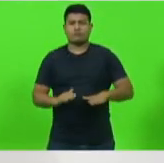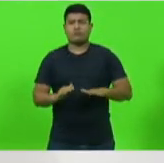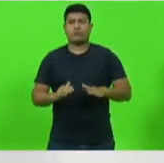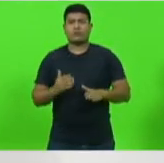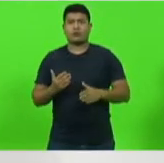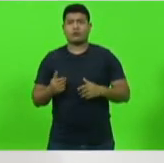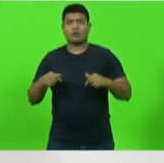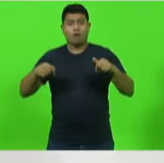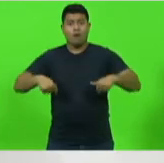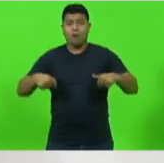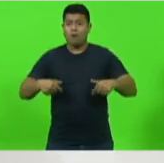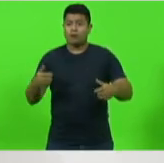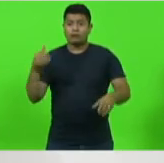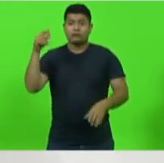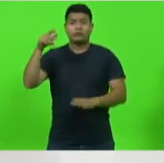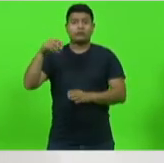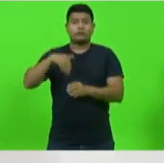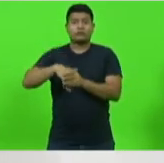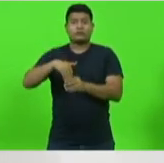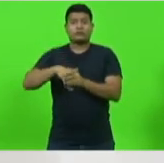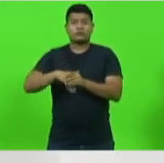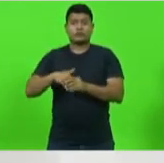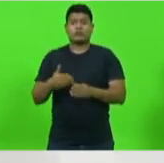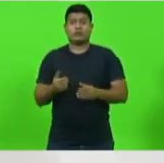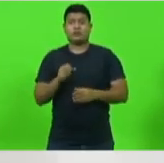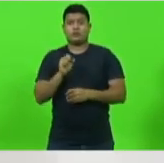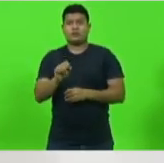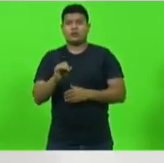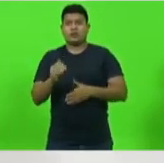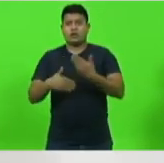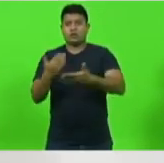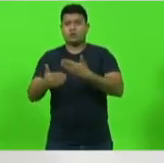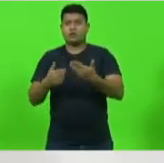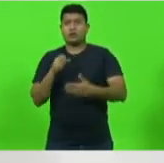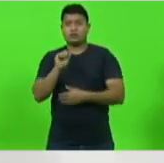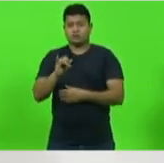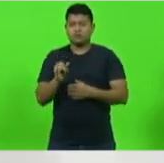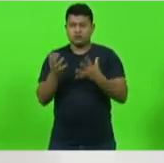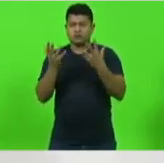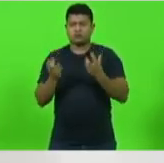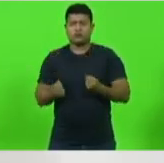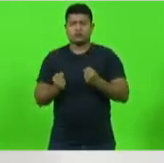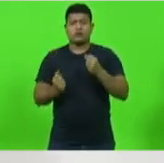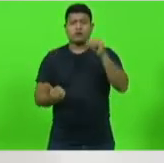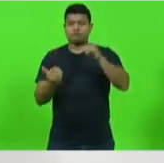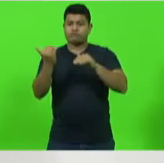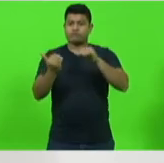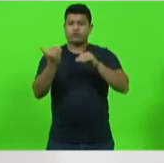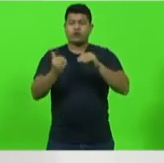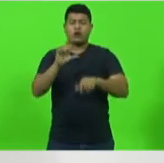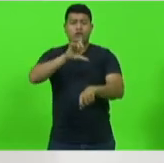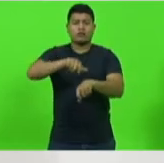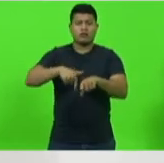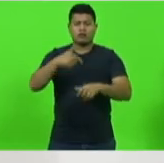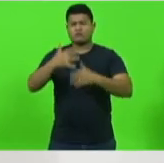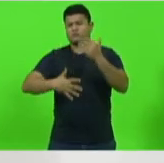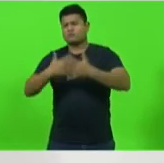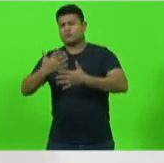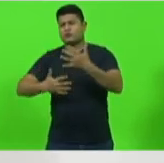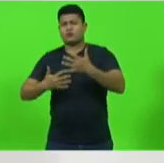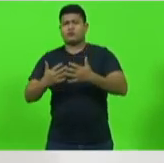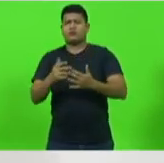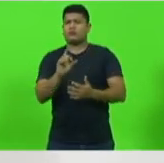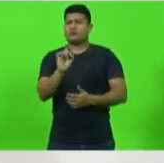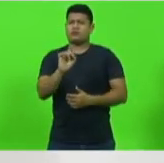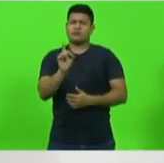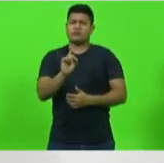hoje. Então não existe esse argumento de que se for a favor do reajuste linear, pode atrasar tudo, atrapalhar o reajuste. Não